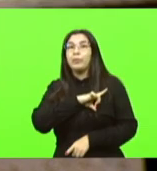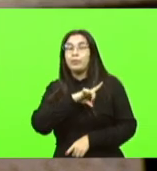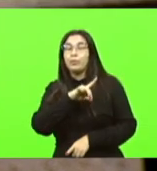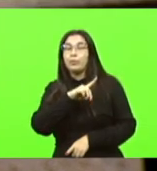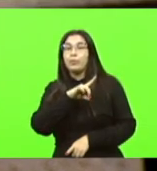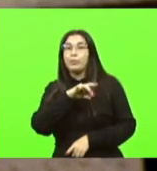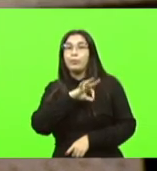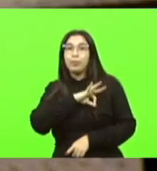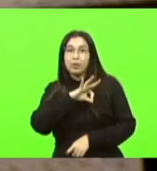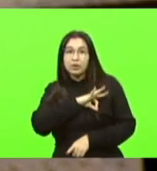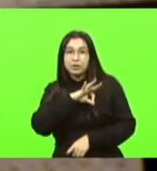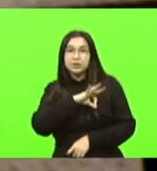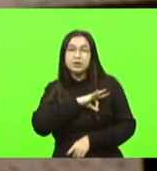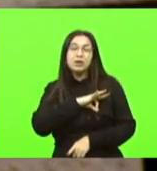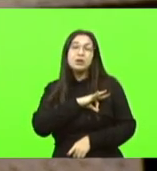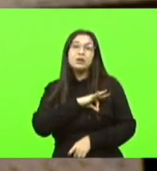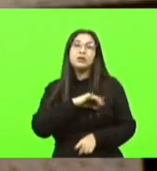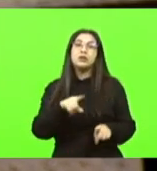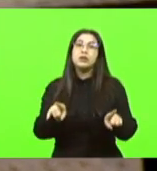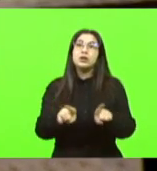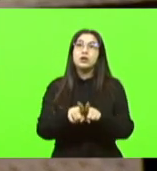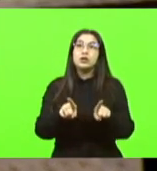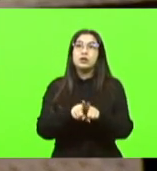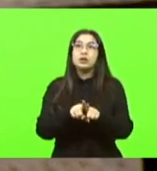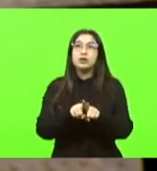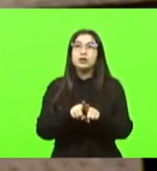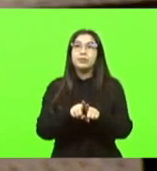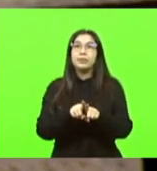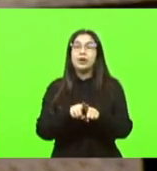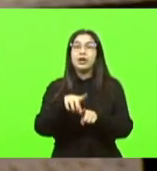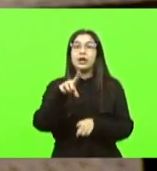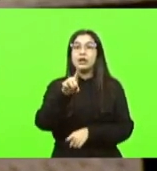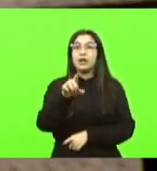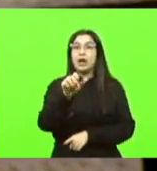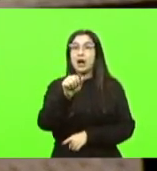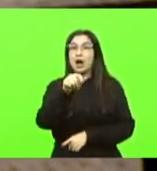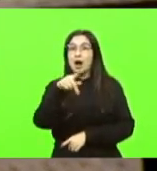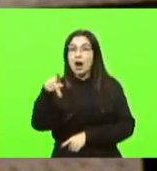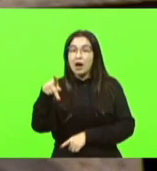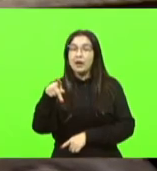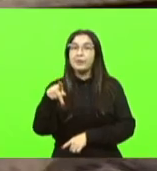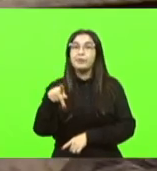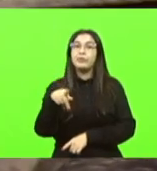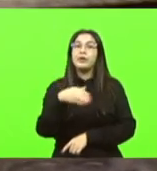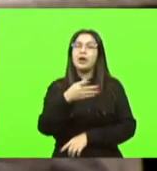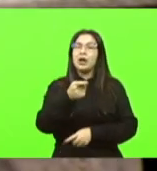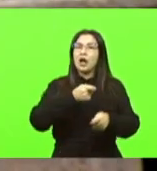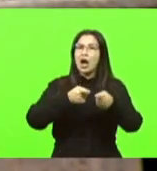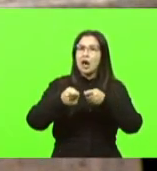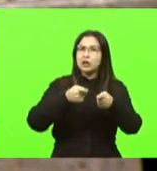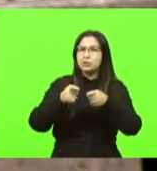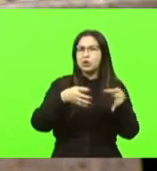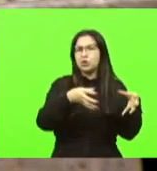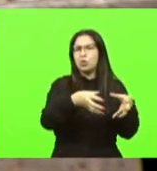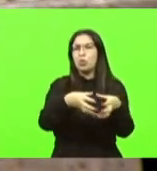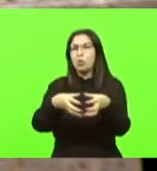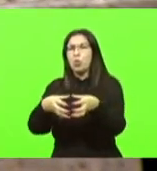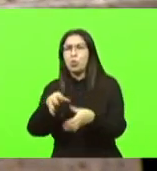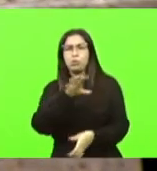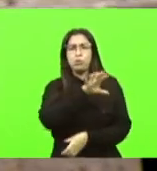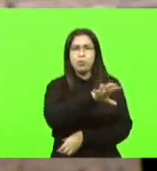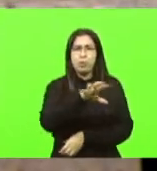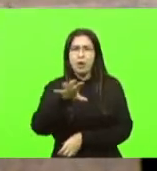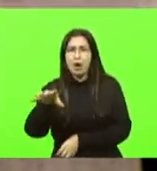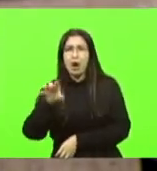eu recebi a DIAP diante dos administrativos Então teve diálogo